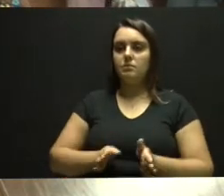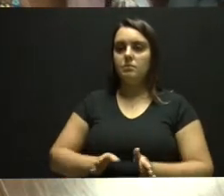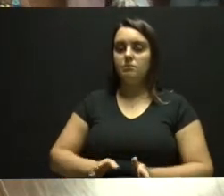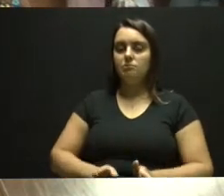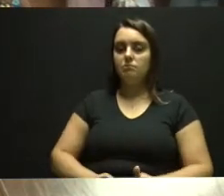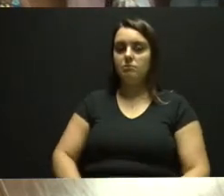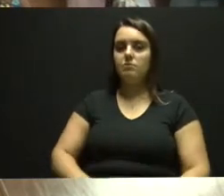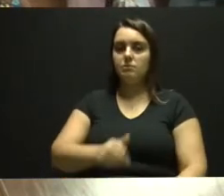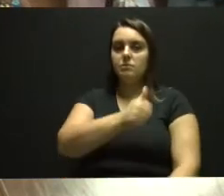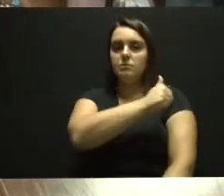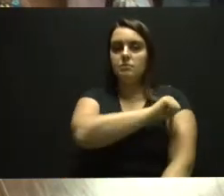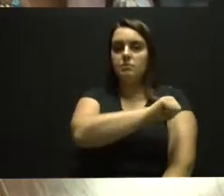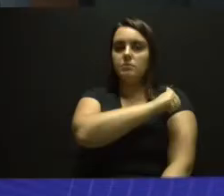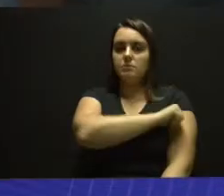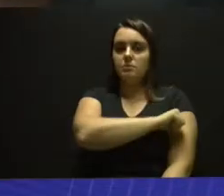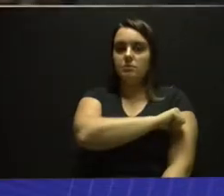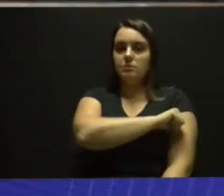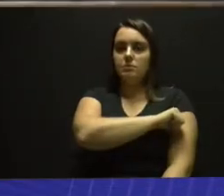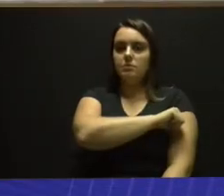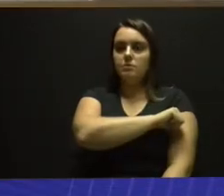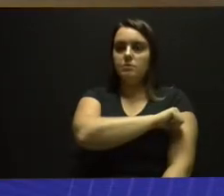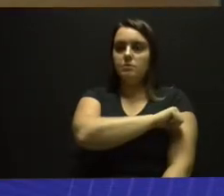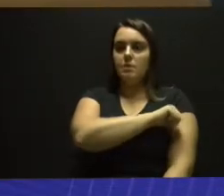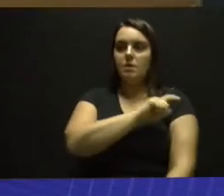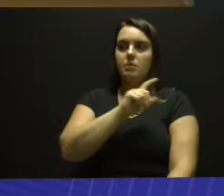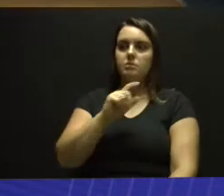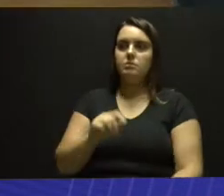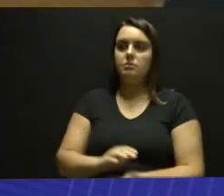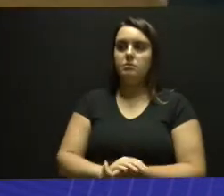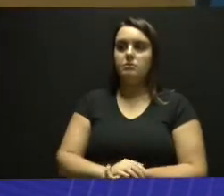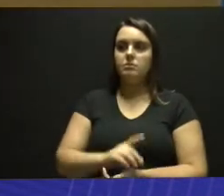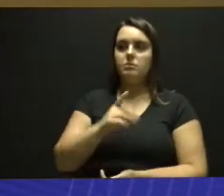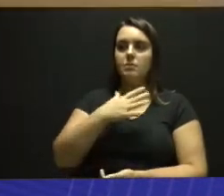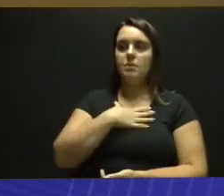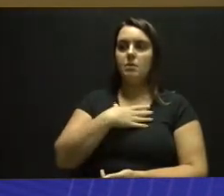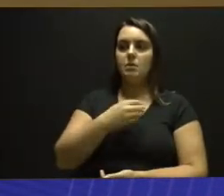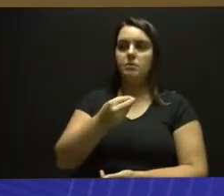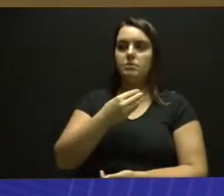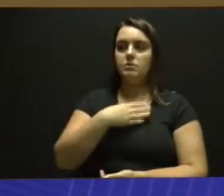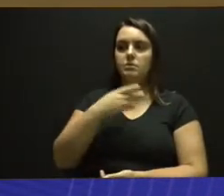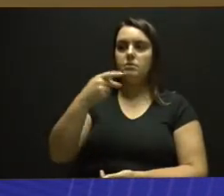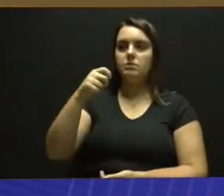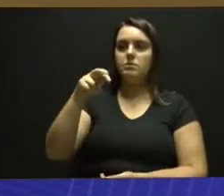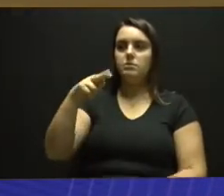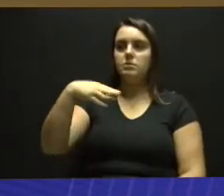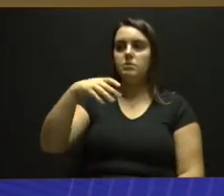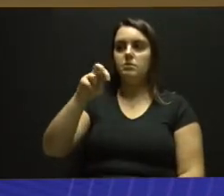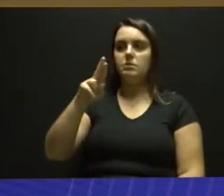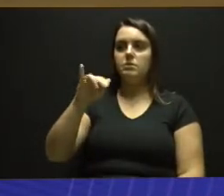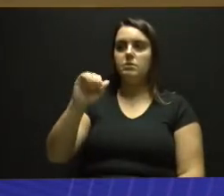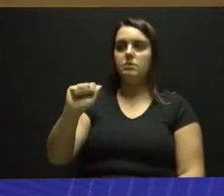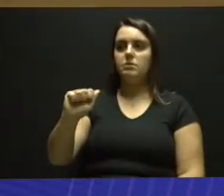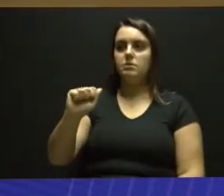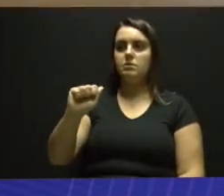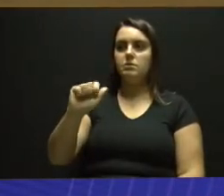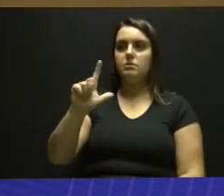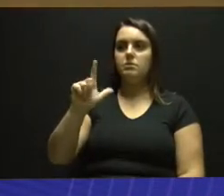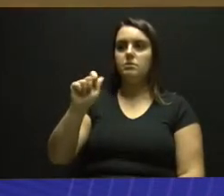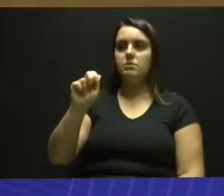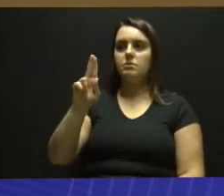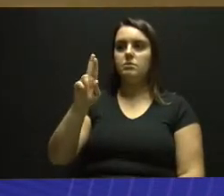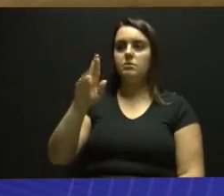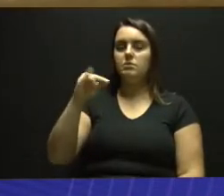piraí no rio de janeiro nosso homenageado é filho de maria da conceição tibúcio e laurindo maurício tibúrcio